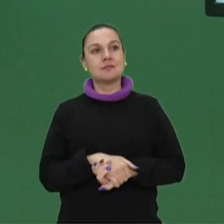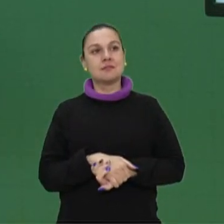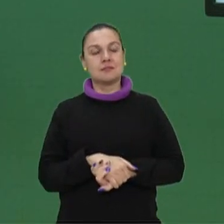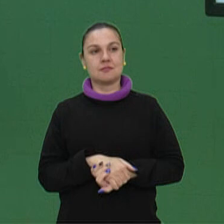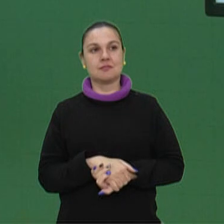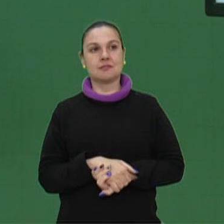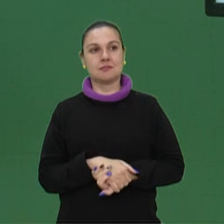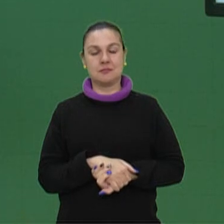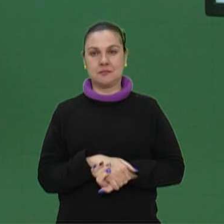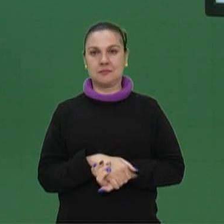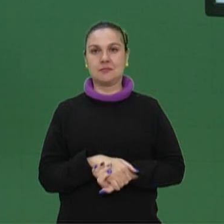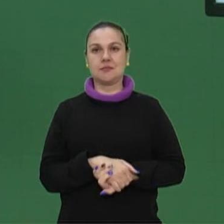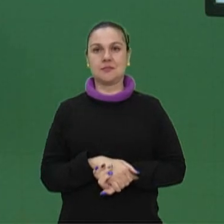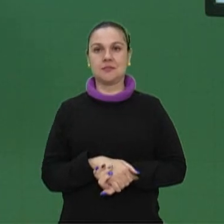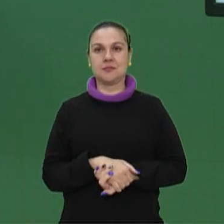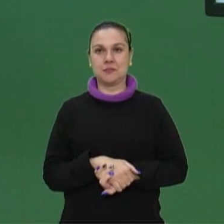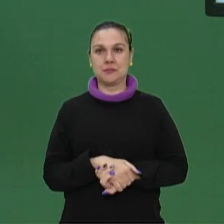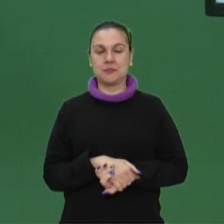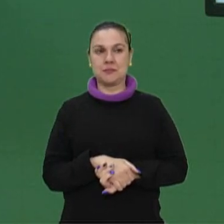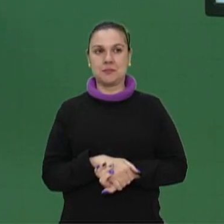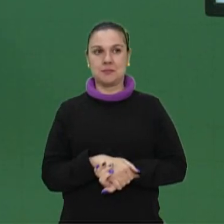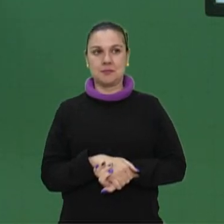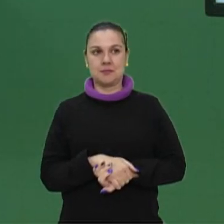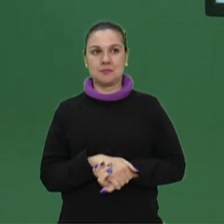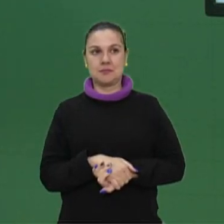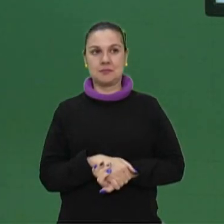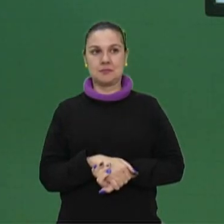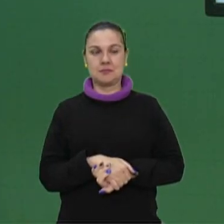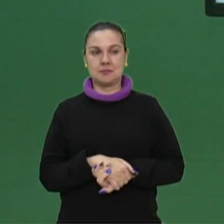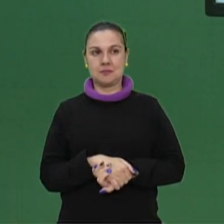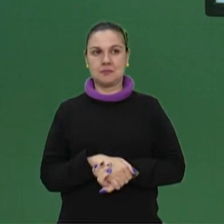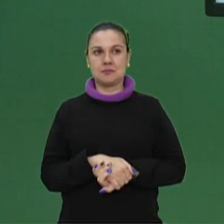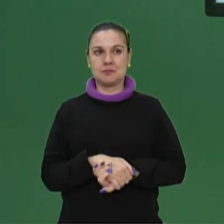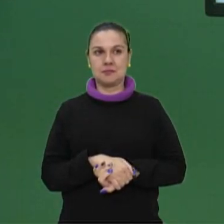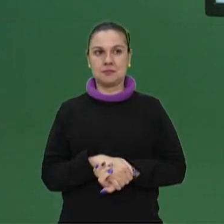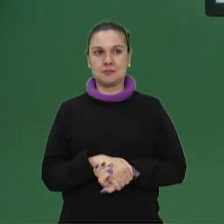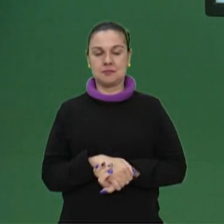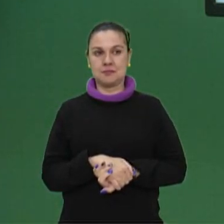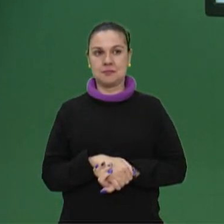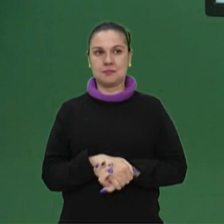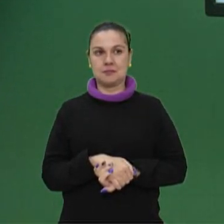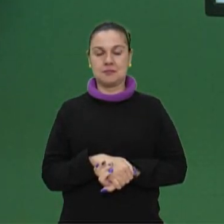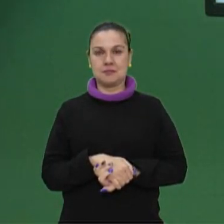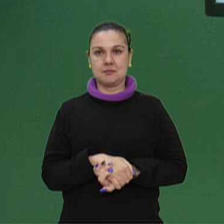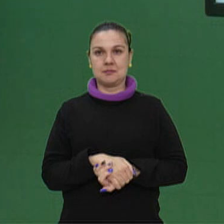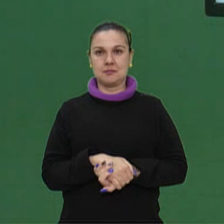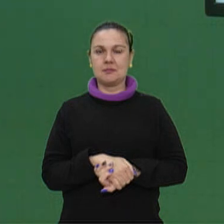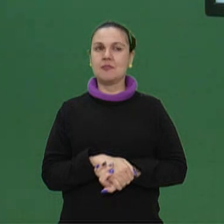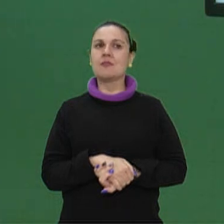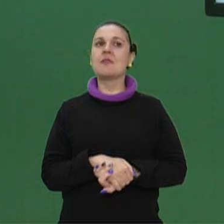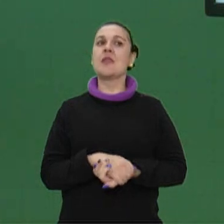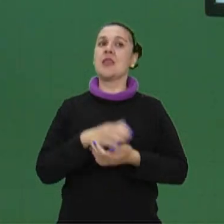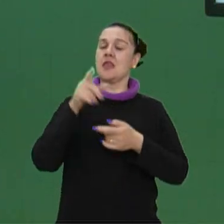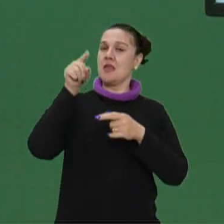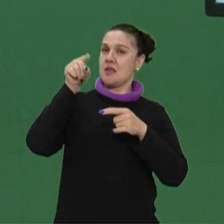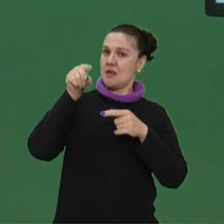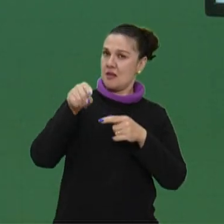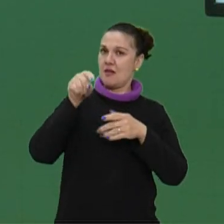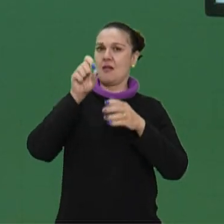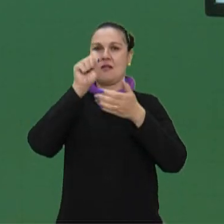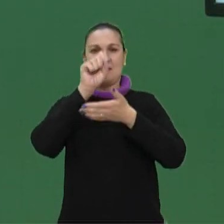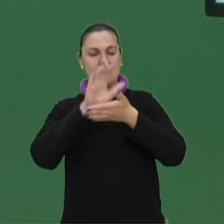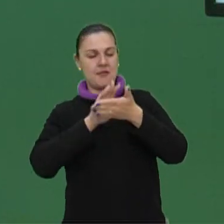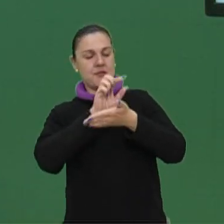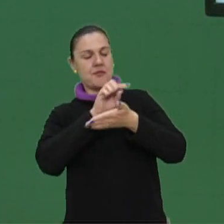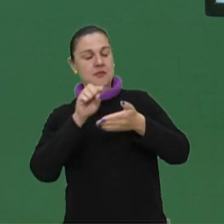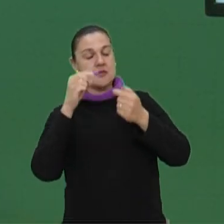quê? Essa raiz, 1 mais raiz de 2, multiplicado por 1 menos raiz de 2. E nesse caso aqui, é